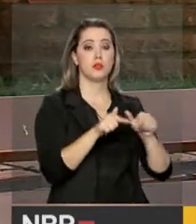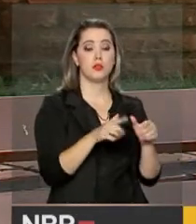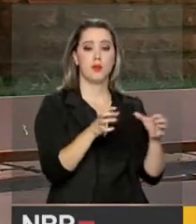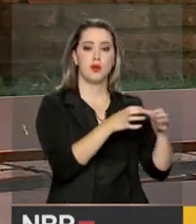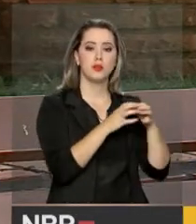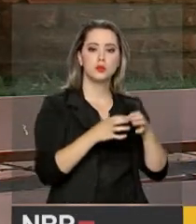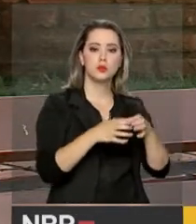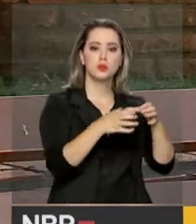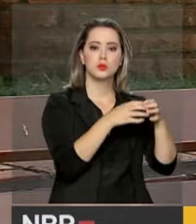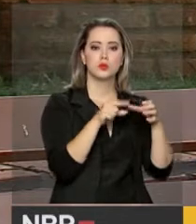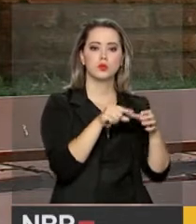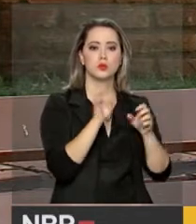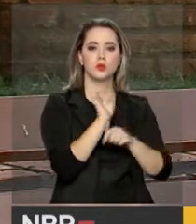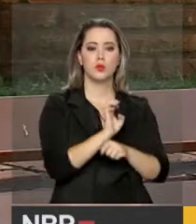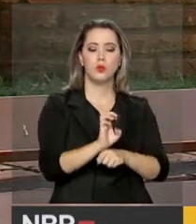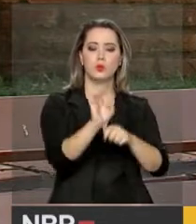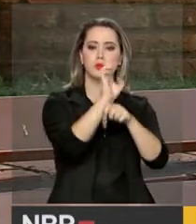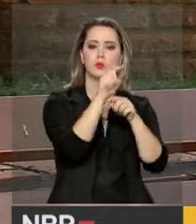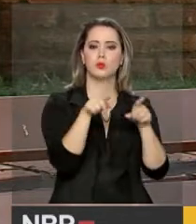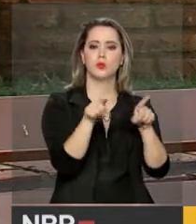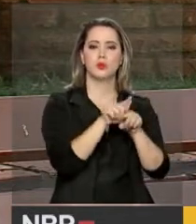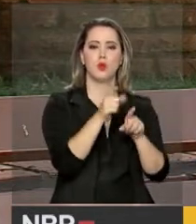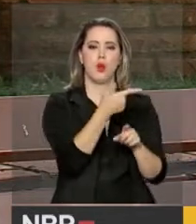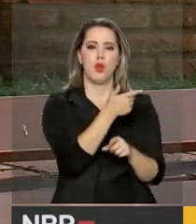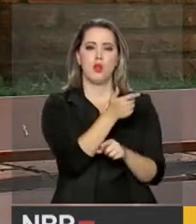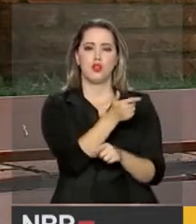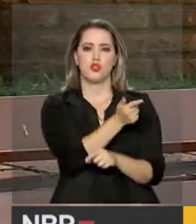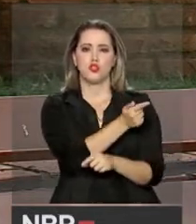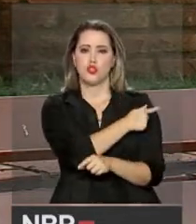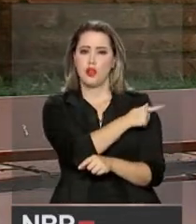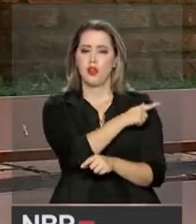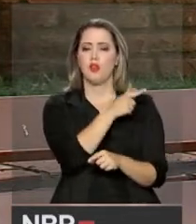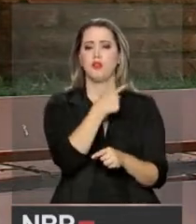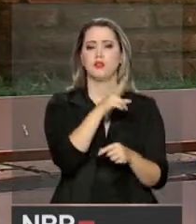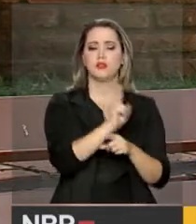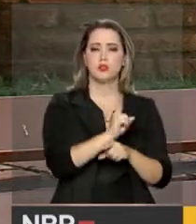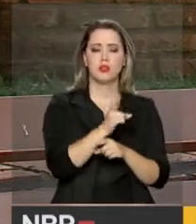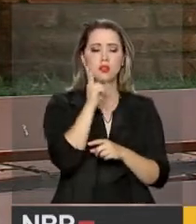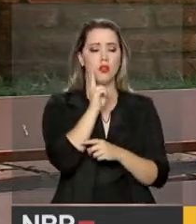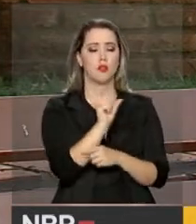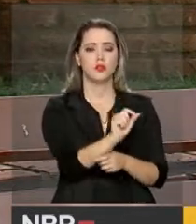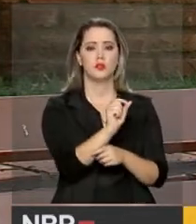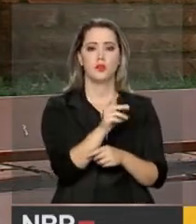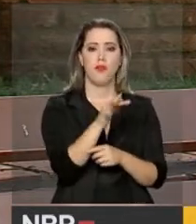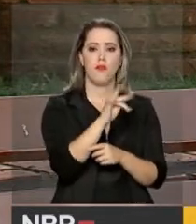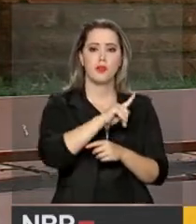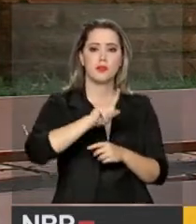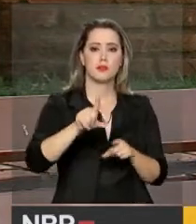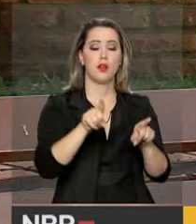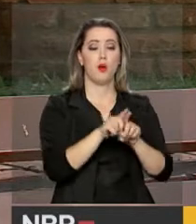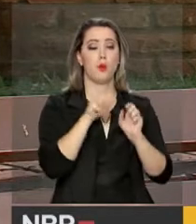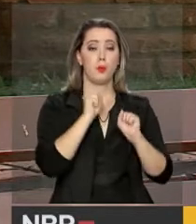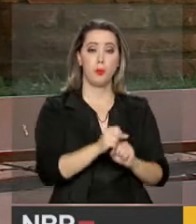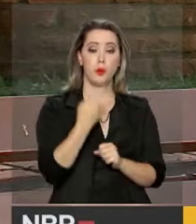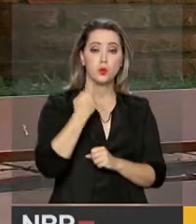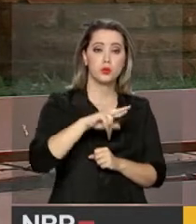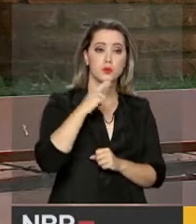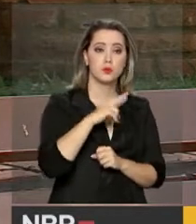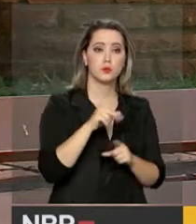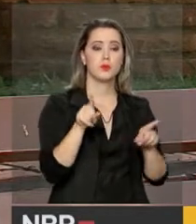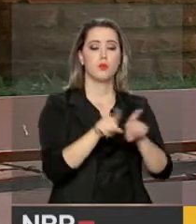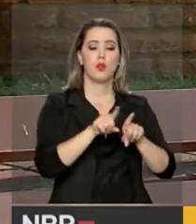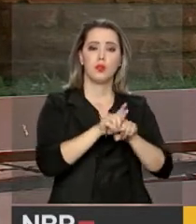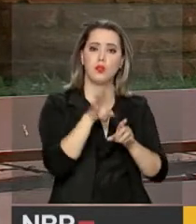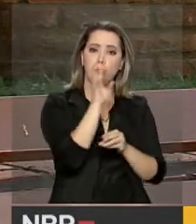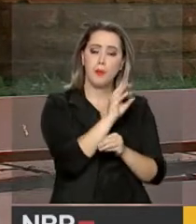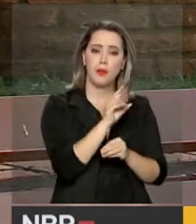descentralizadas nos estados, nas superintendências e as gerências, têm um plantão fiscal, onde podem ser feitas as denúncias. Inclusive, o atendimento